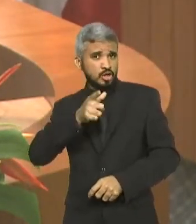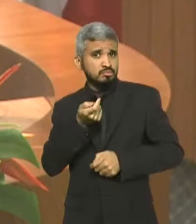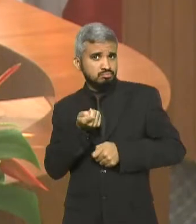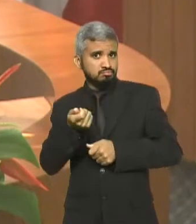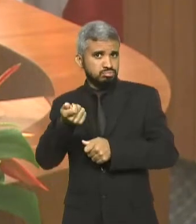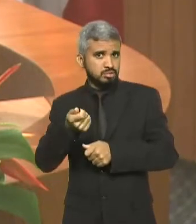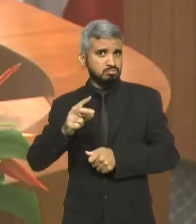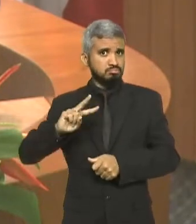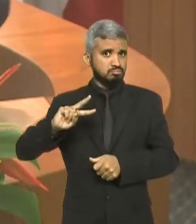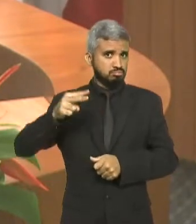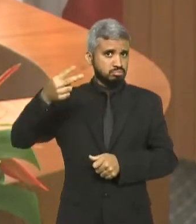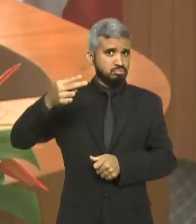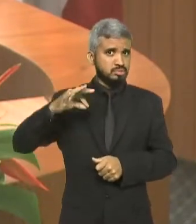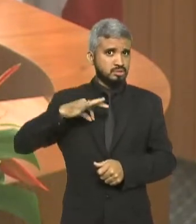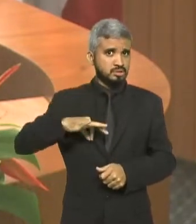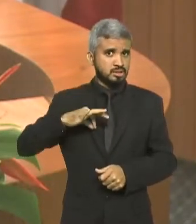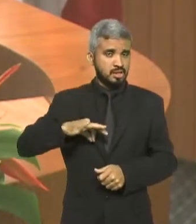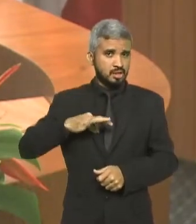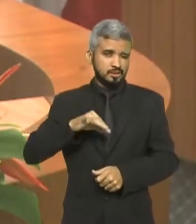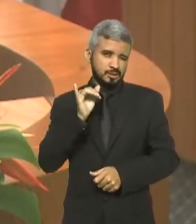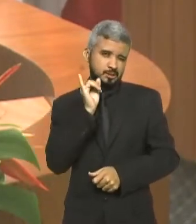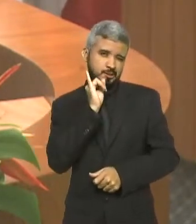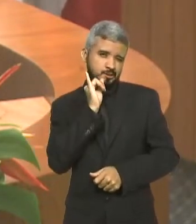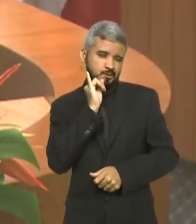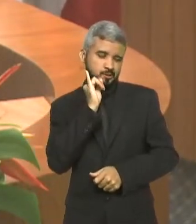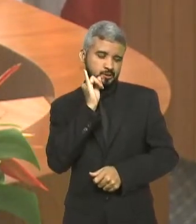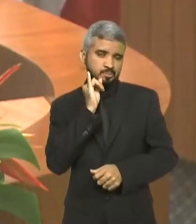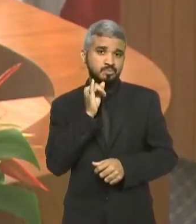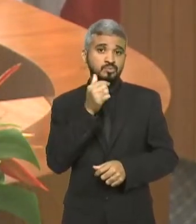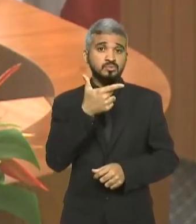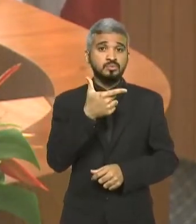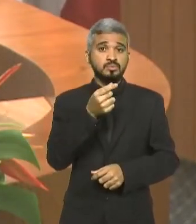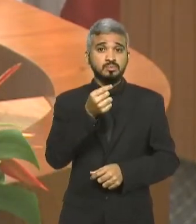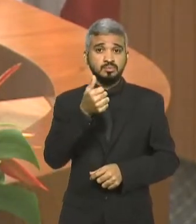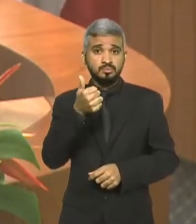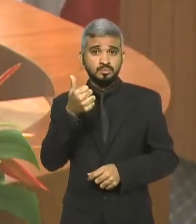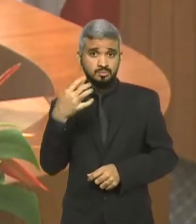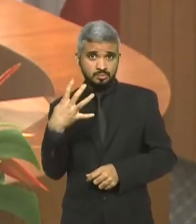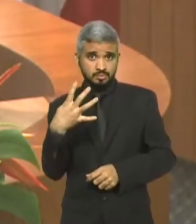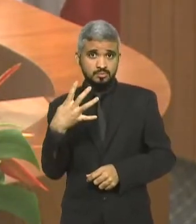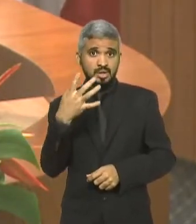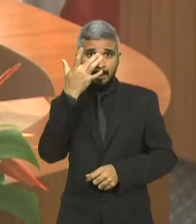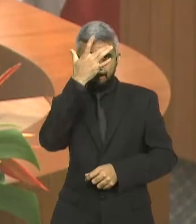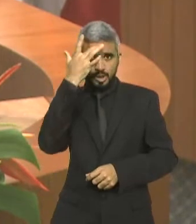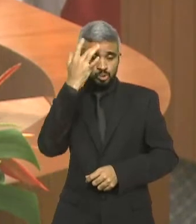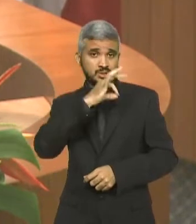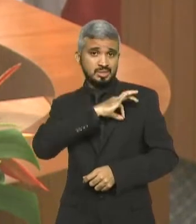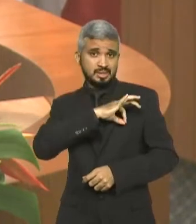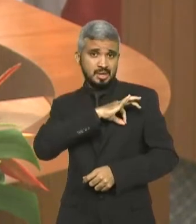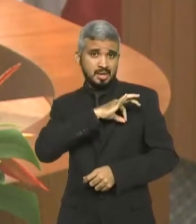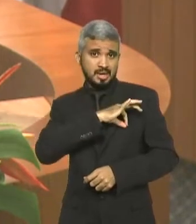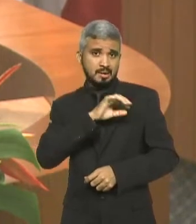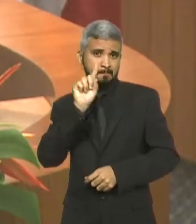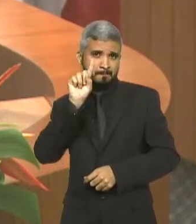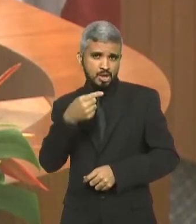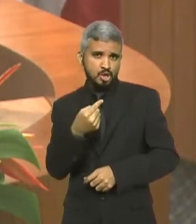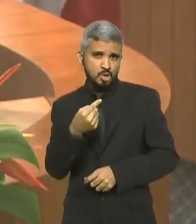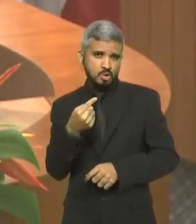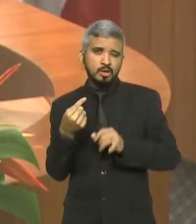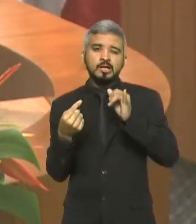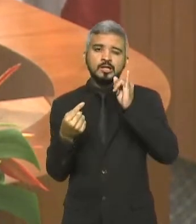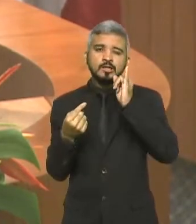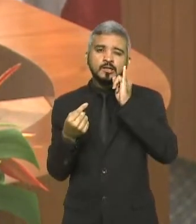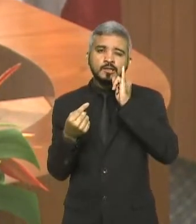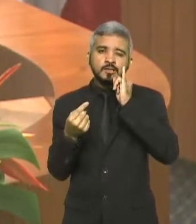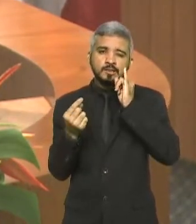o reajuste, eu vou dar um exemplo. Se em 2014 o servidor ganhava R$ 1.000, para